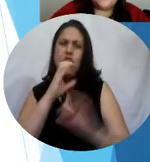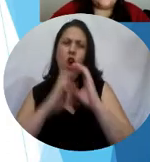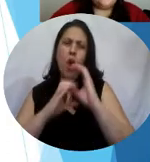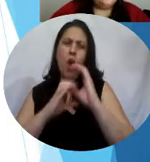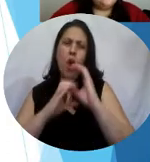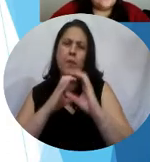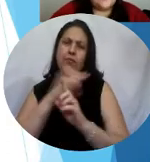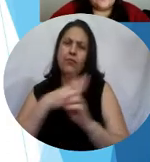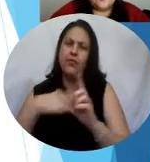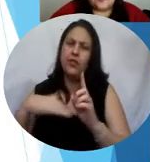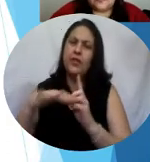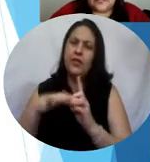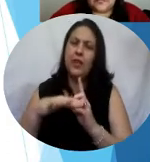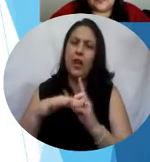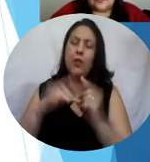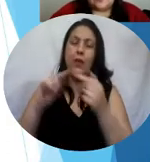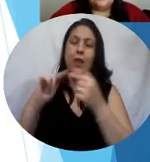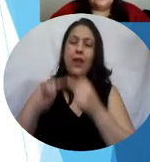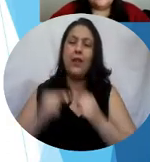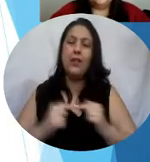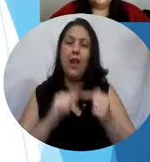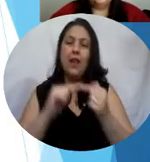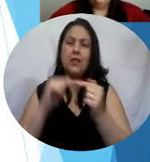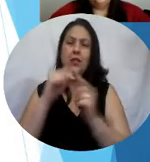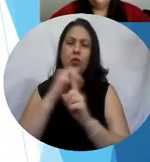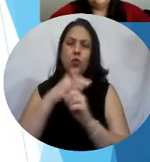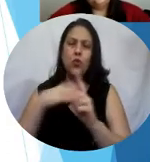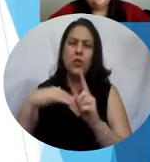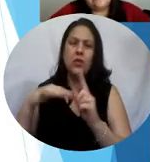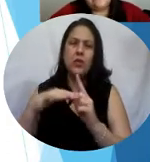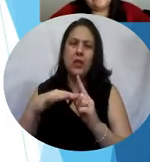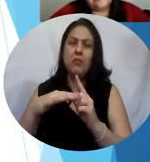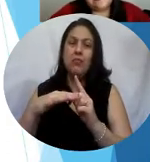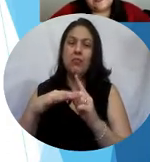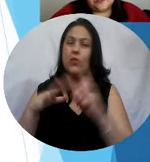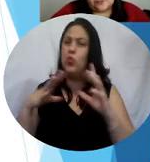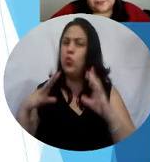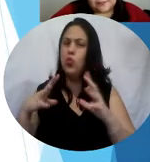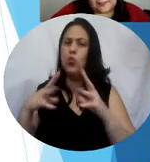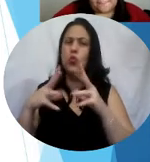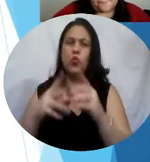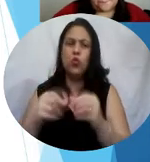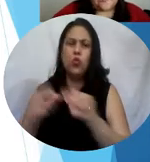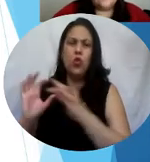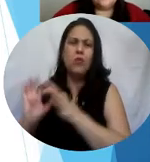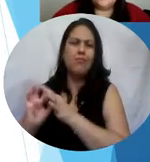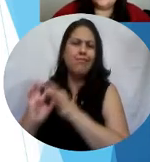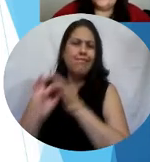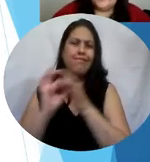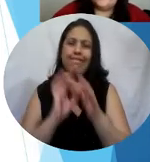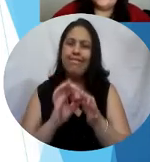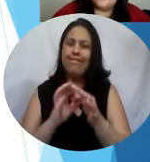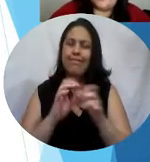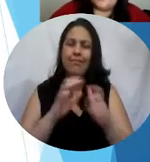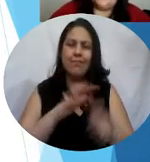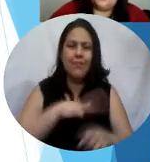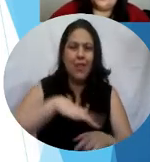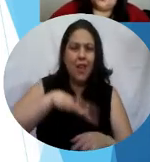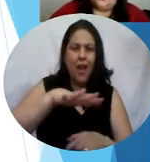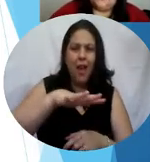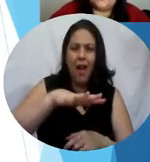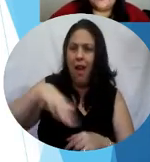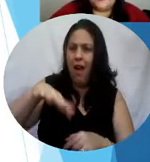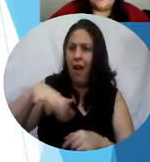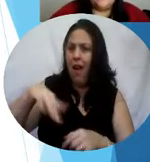social, em diferentes contextos, ou seja, em todos os ambientes em que essa pessoa está. Às vezes, a